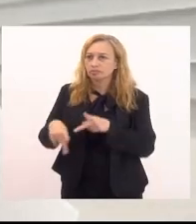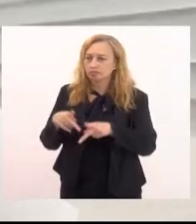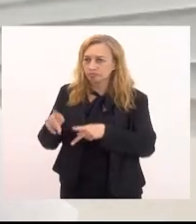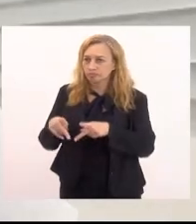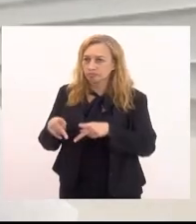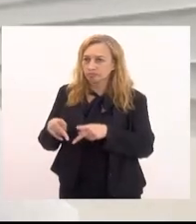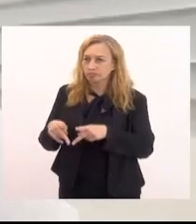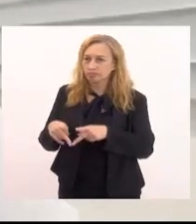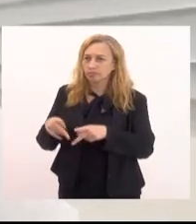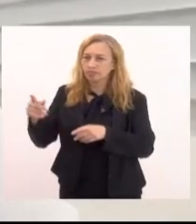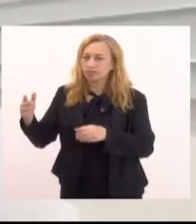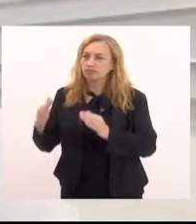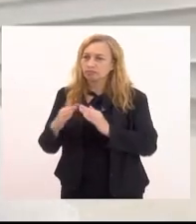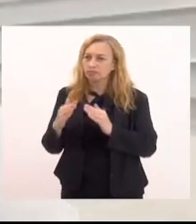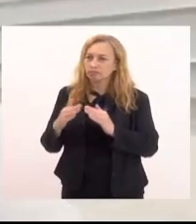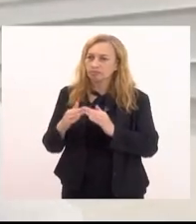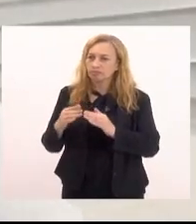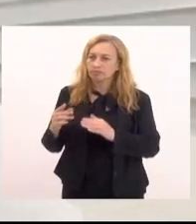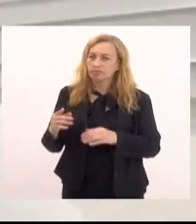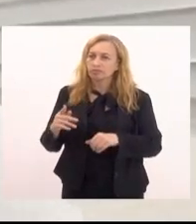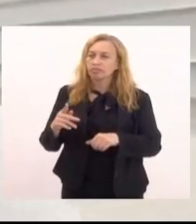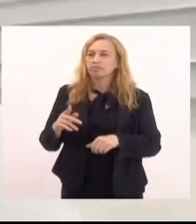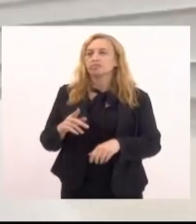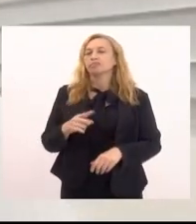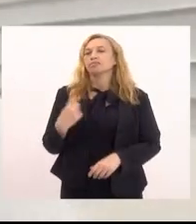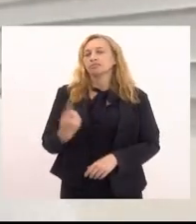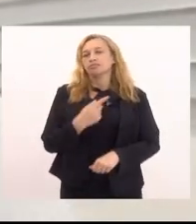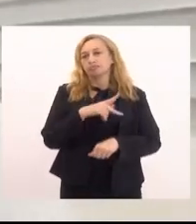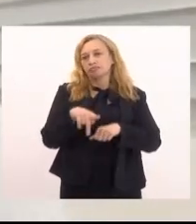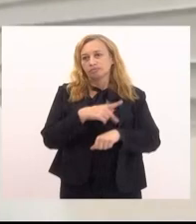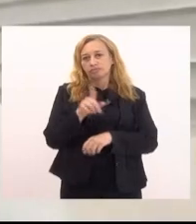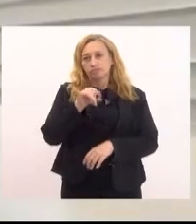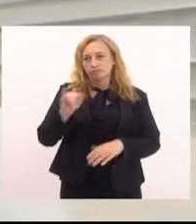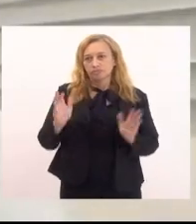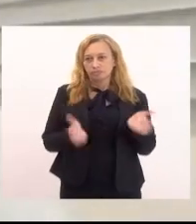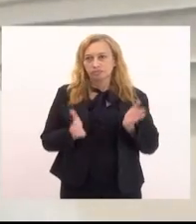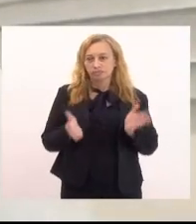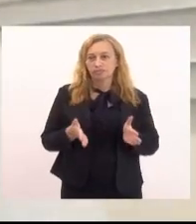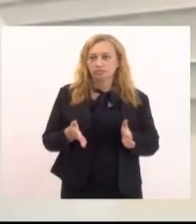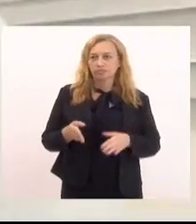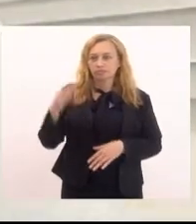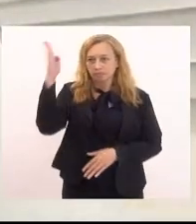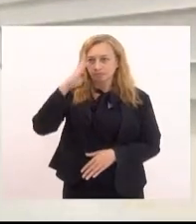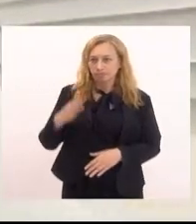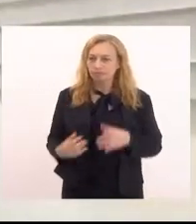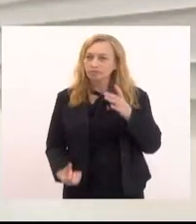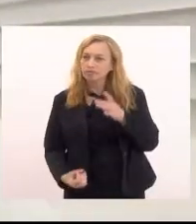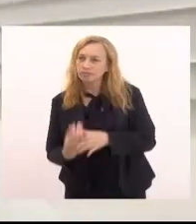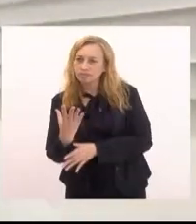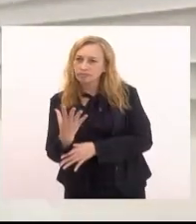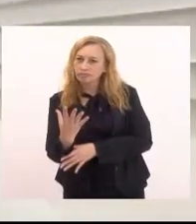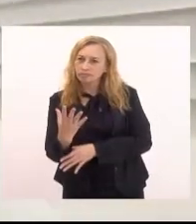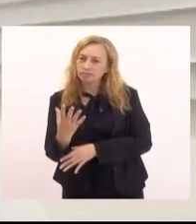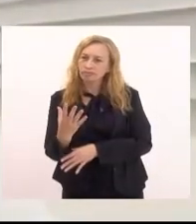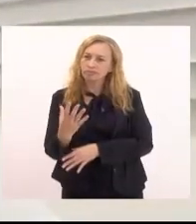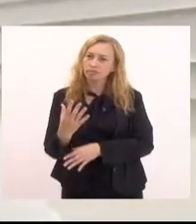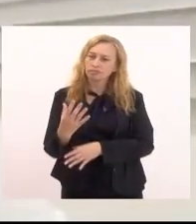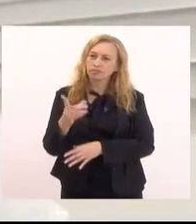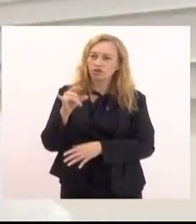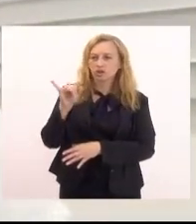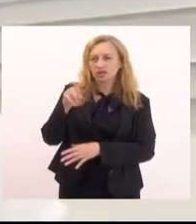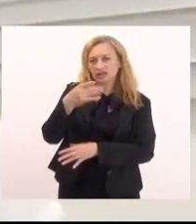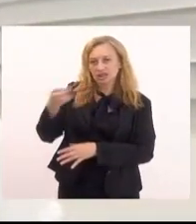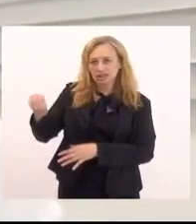para o nosso país nos dias de hoje. Porque o Brasil, que foi um país construído e edificado no processo de